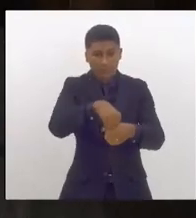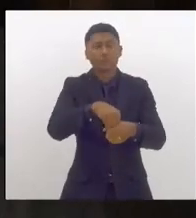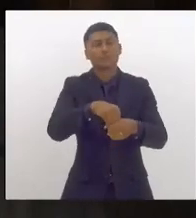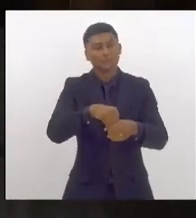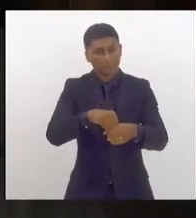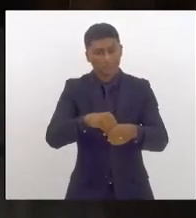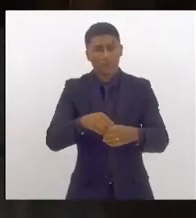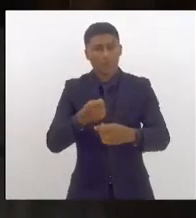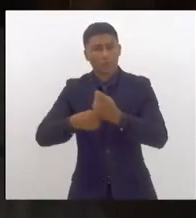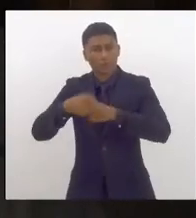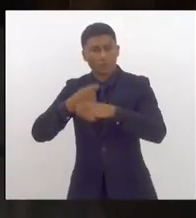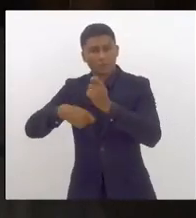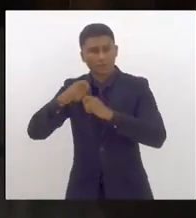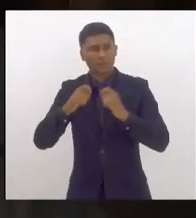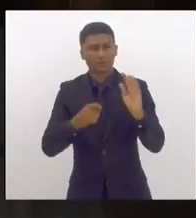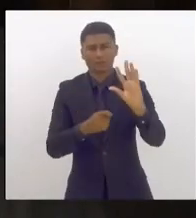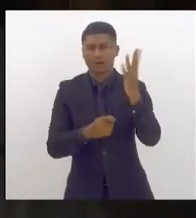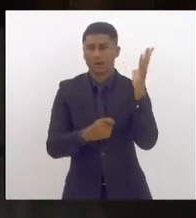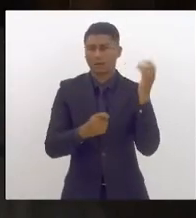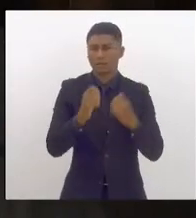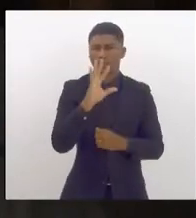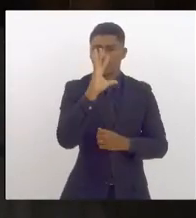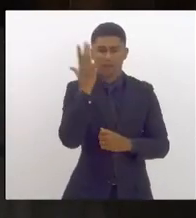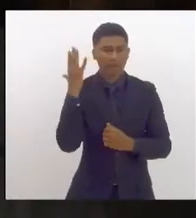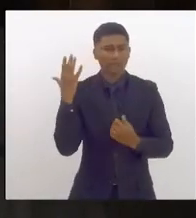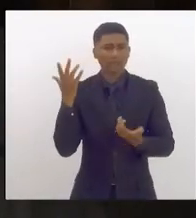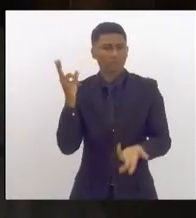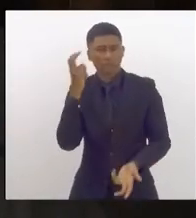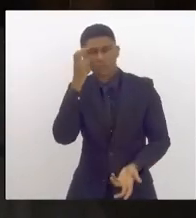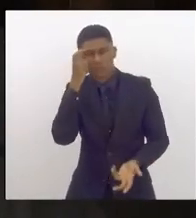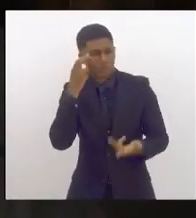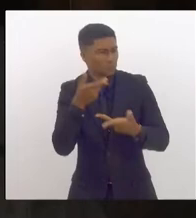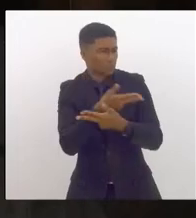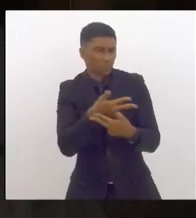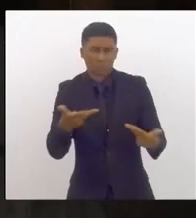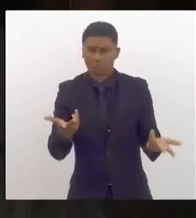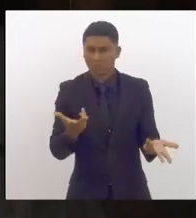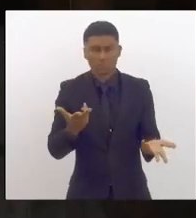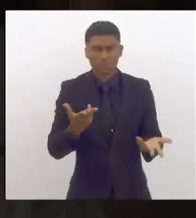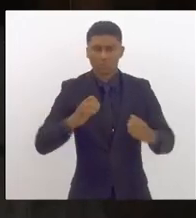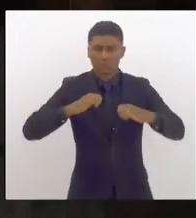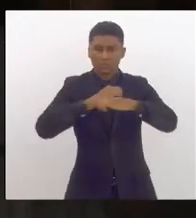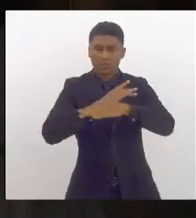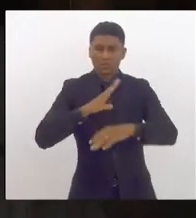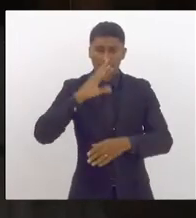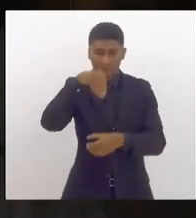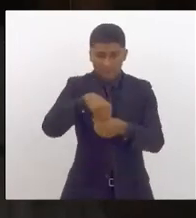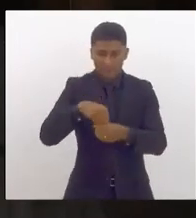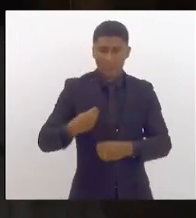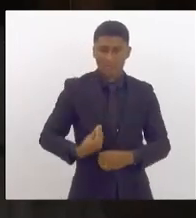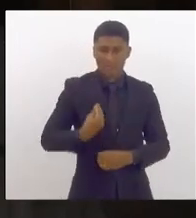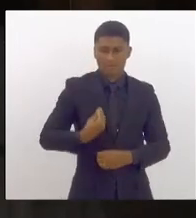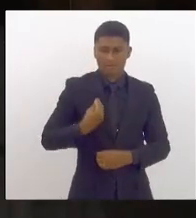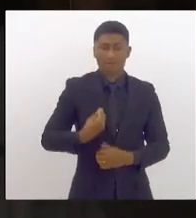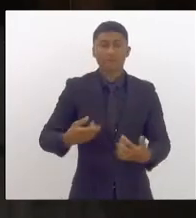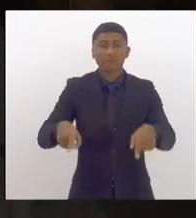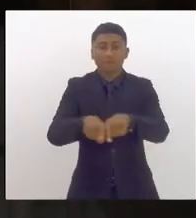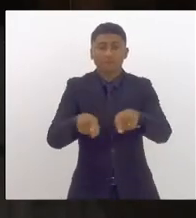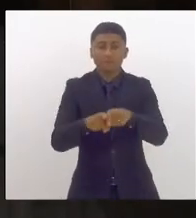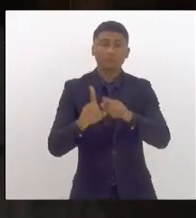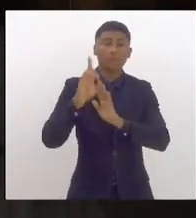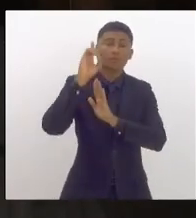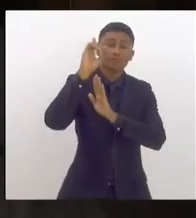econômicos e ambientais da Vida na cidade discutir o direito à cidade